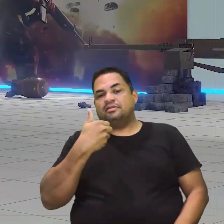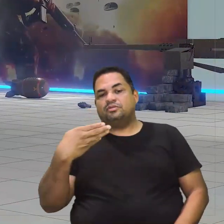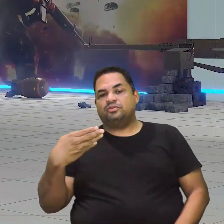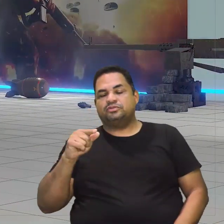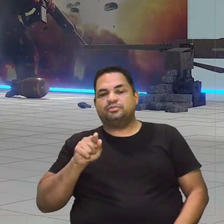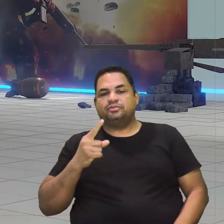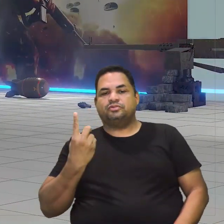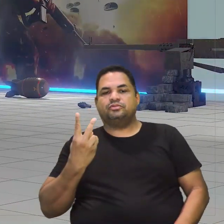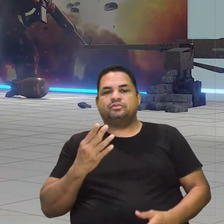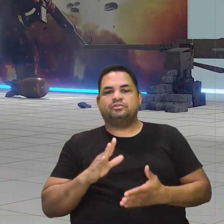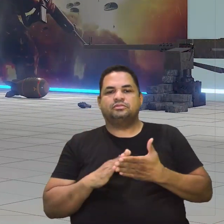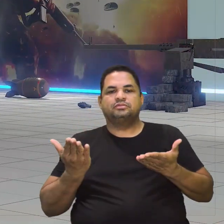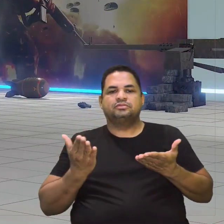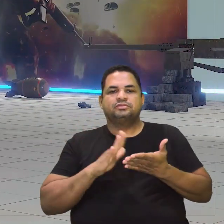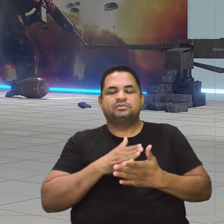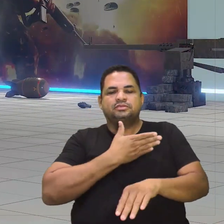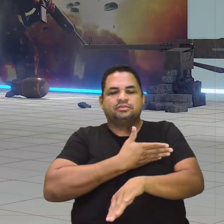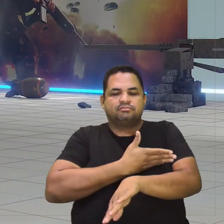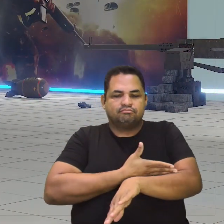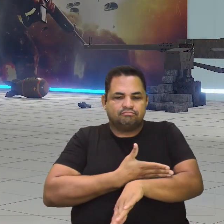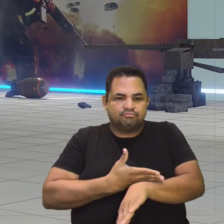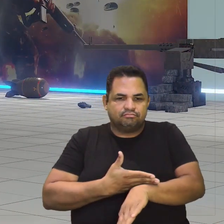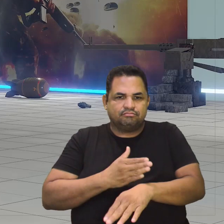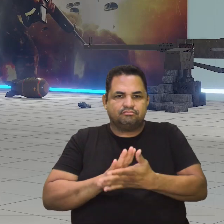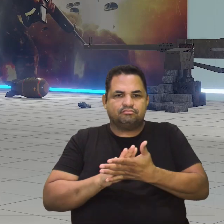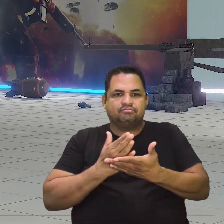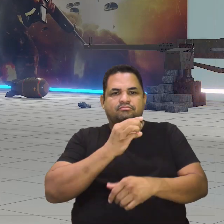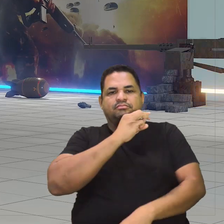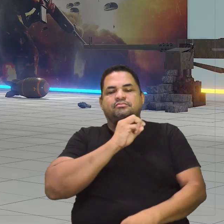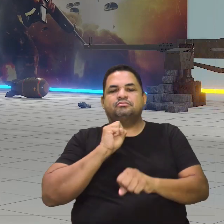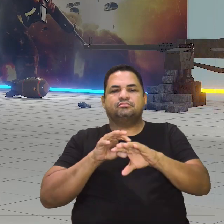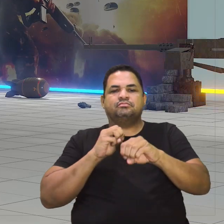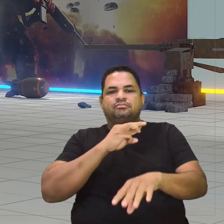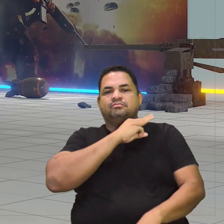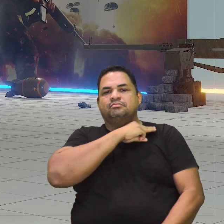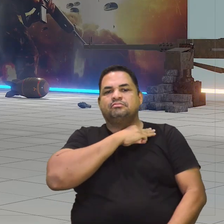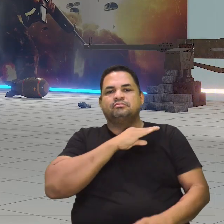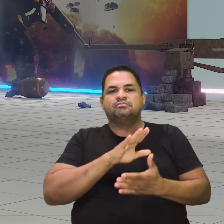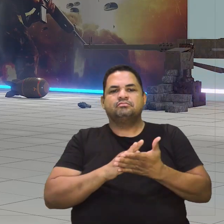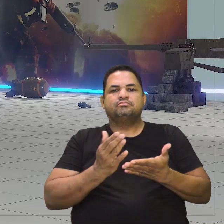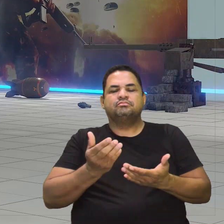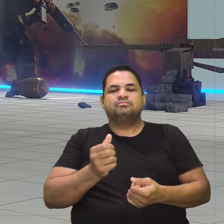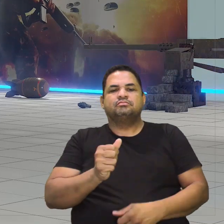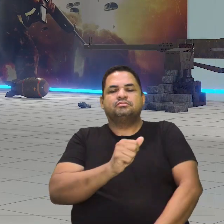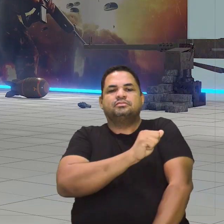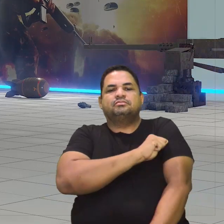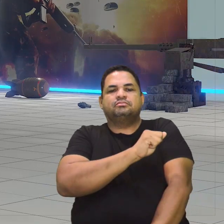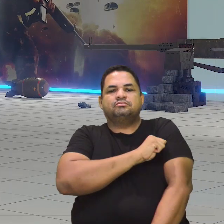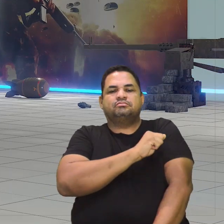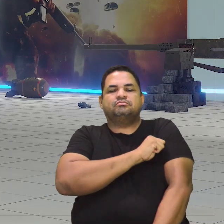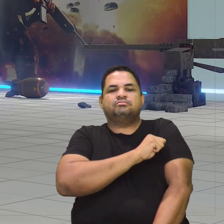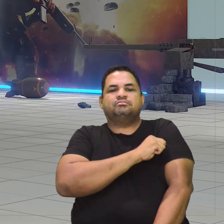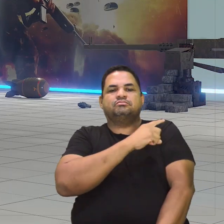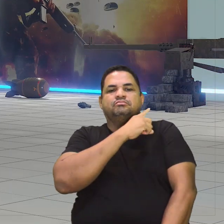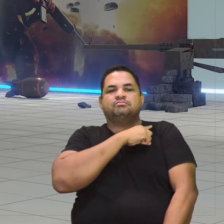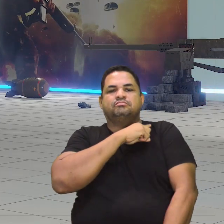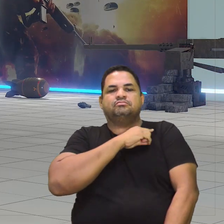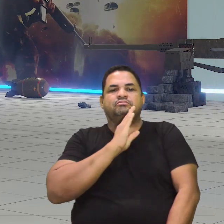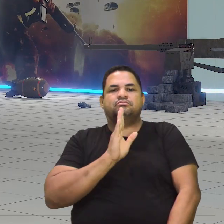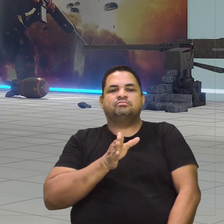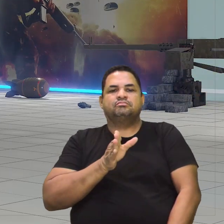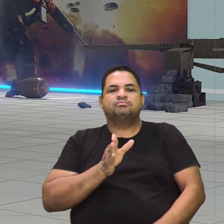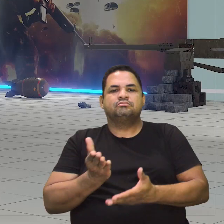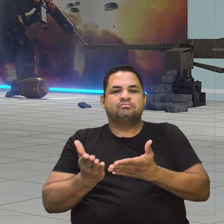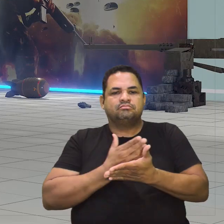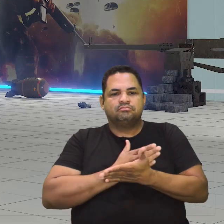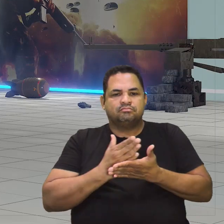que está se acostumando aí com o ensino médio, você que é nosso aluno do primeiro ano, com certeza já começou então a